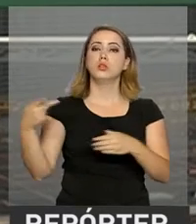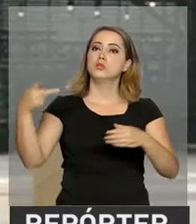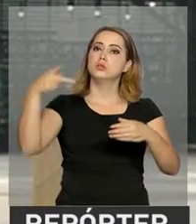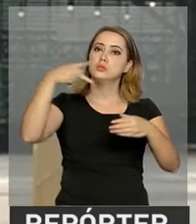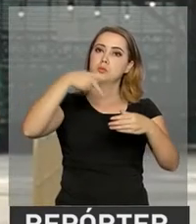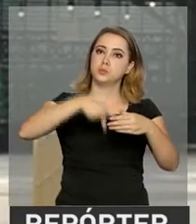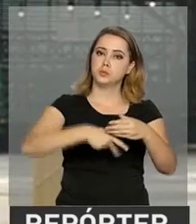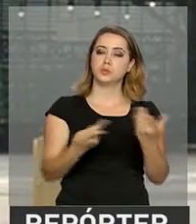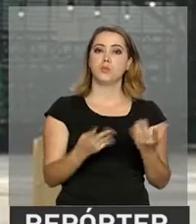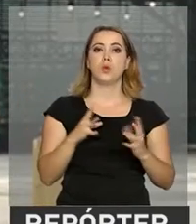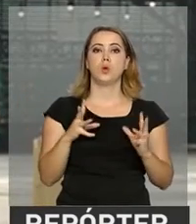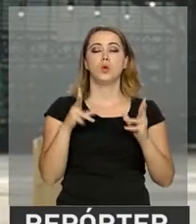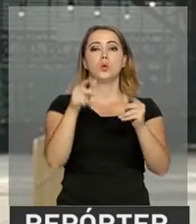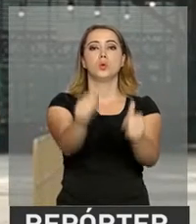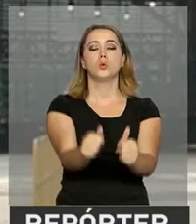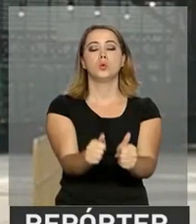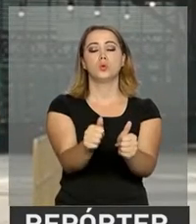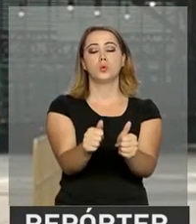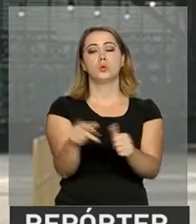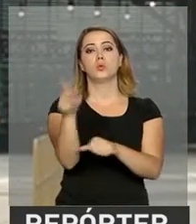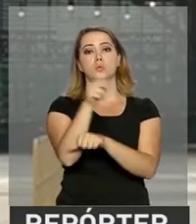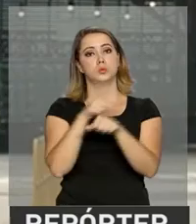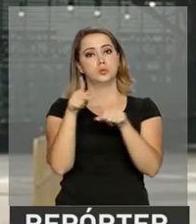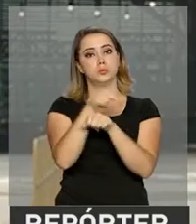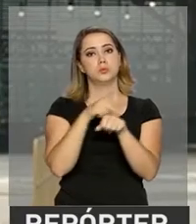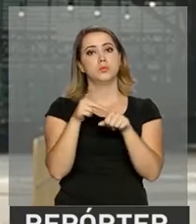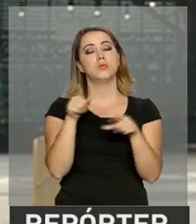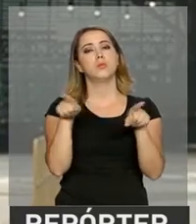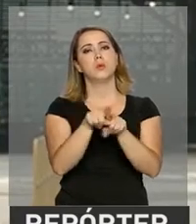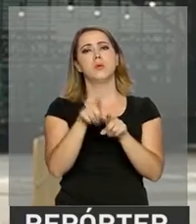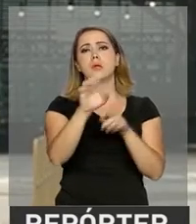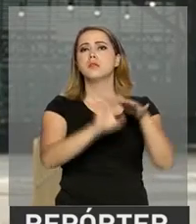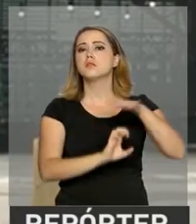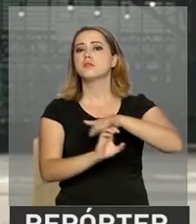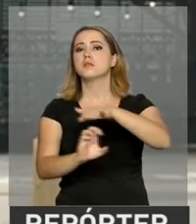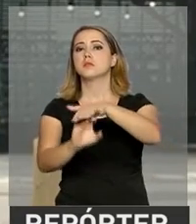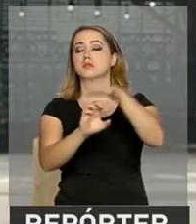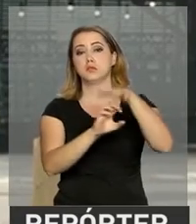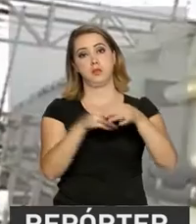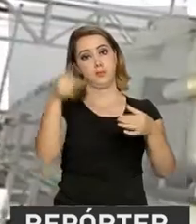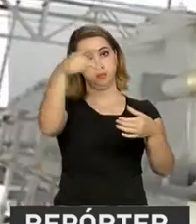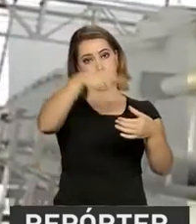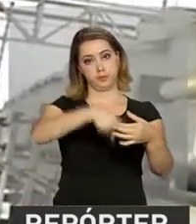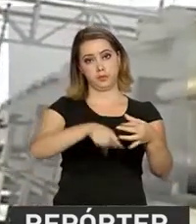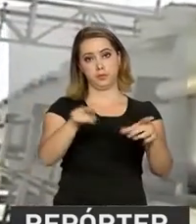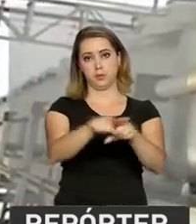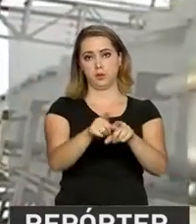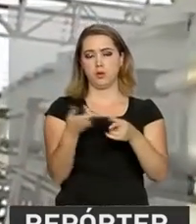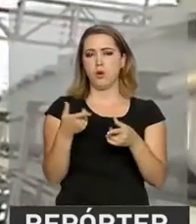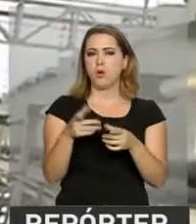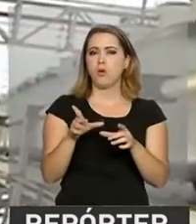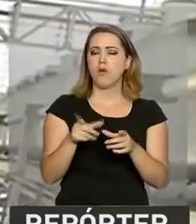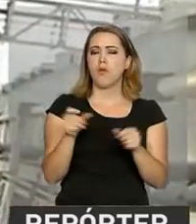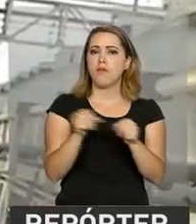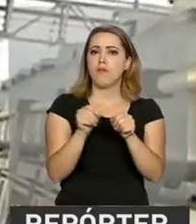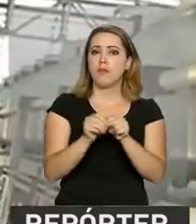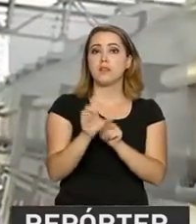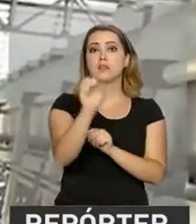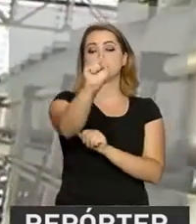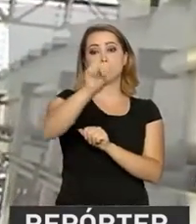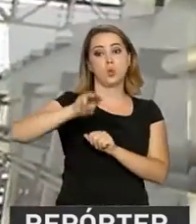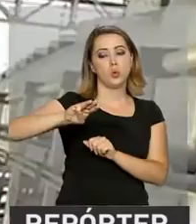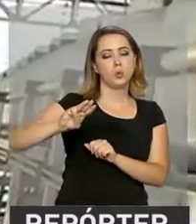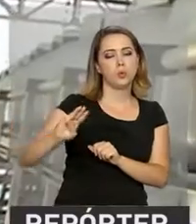em todo o país a liquigás distribuidora empresa do grupo petrobrás invasão 8 milhões e